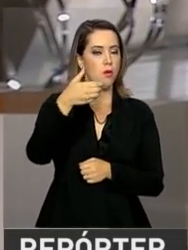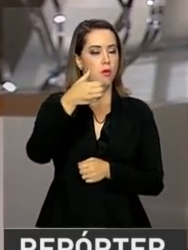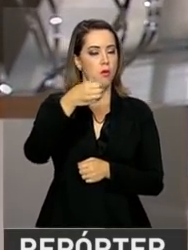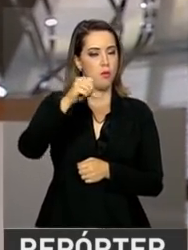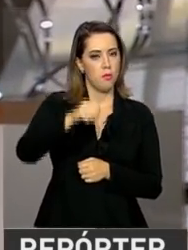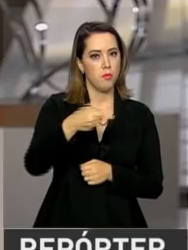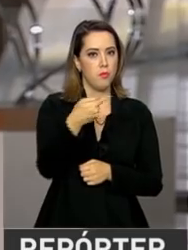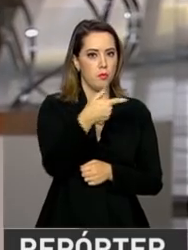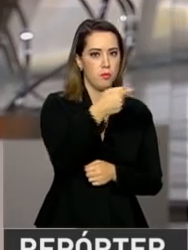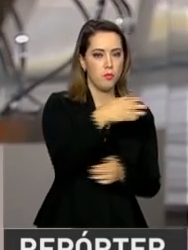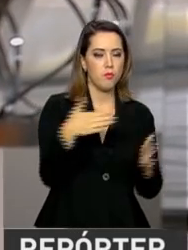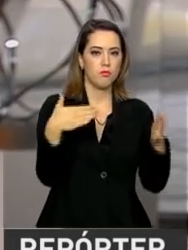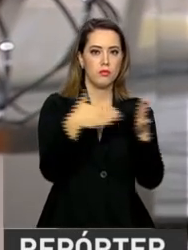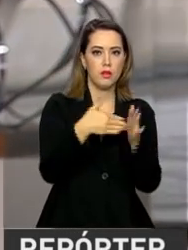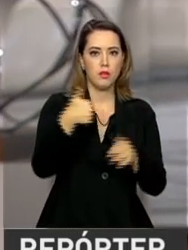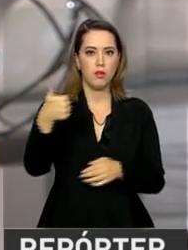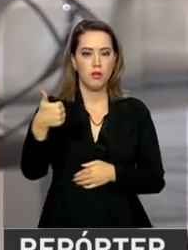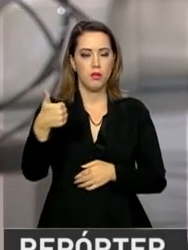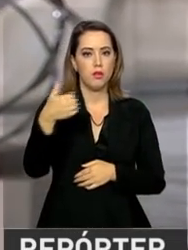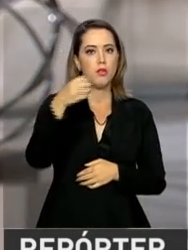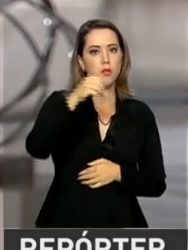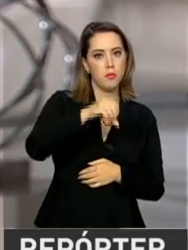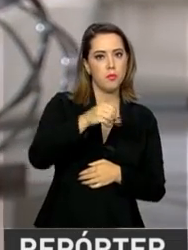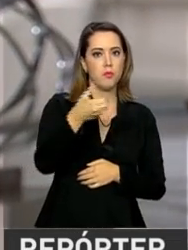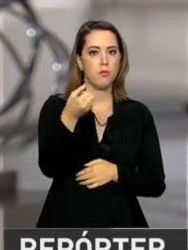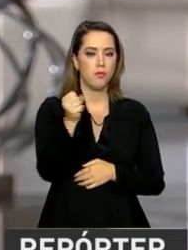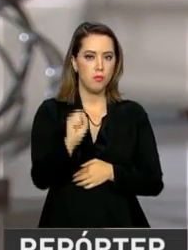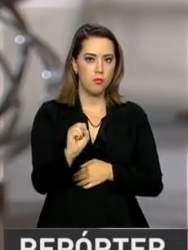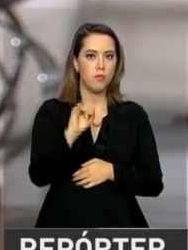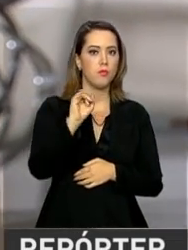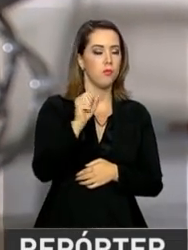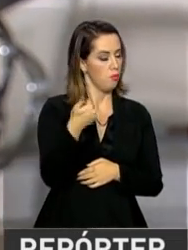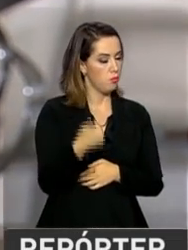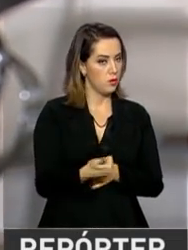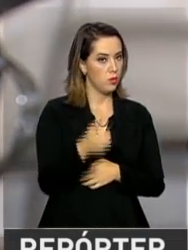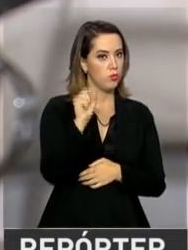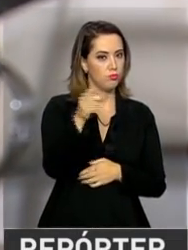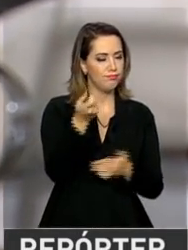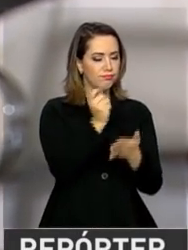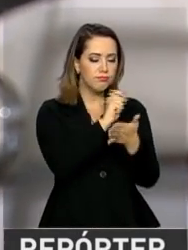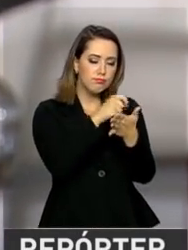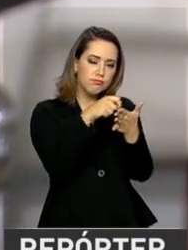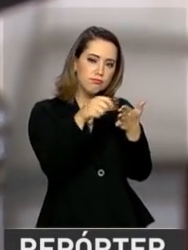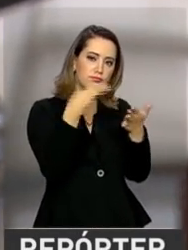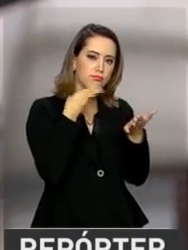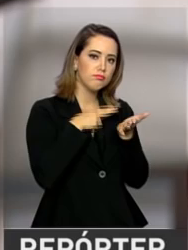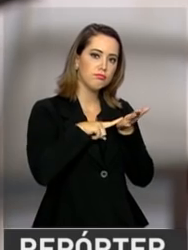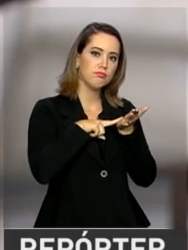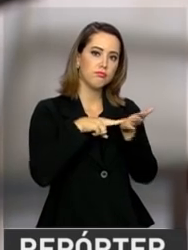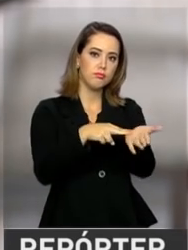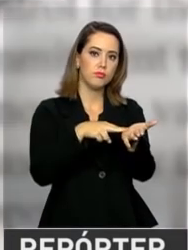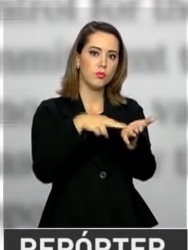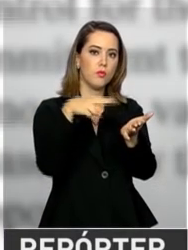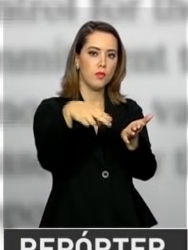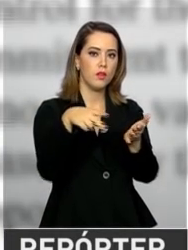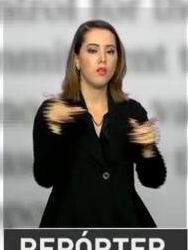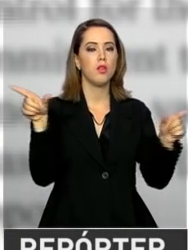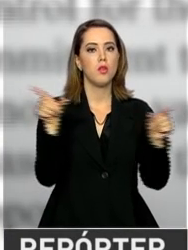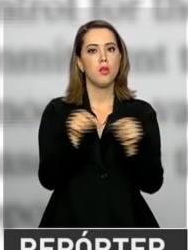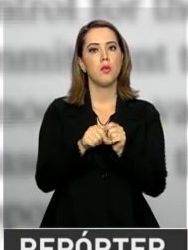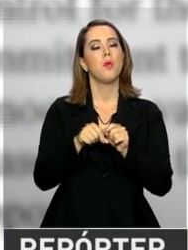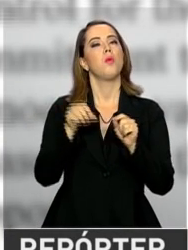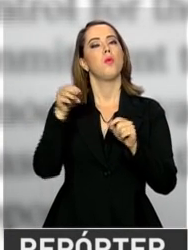e 1981, também ganhou o Prêmio Nobel da Paz em 2002, escreveu uma carta ao ministro da transparência,